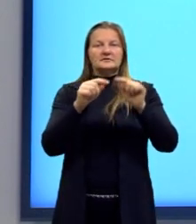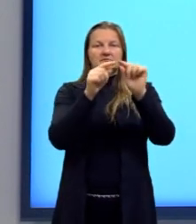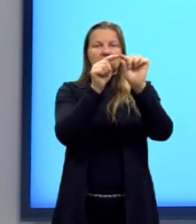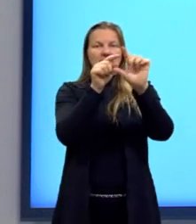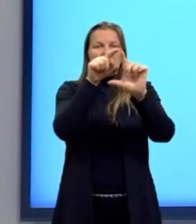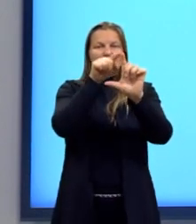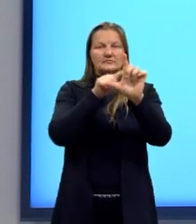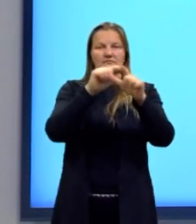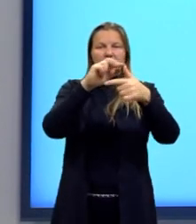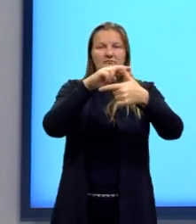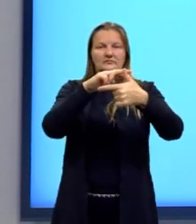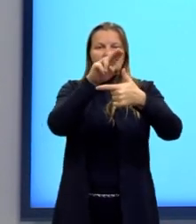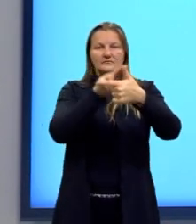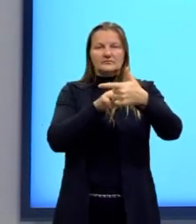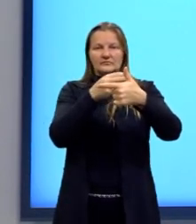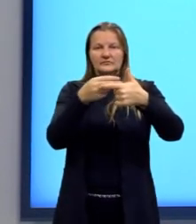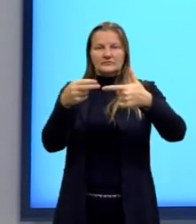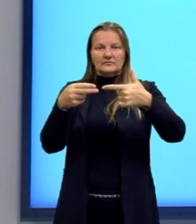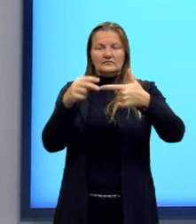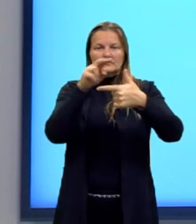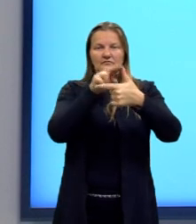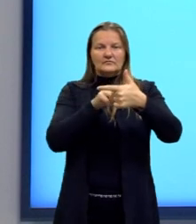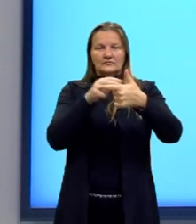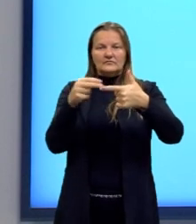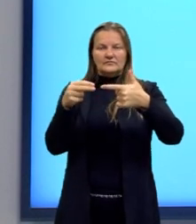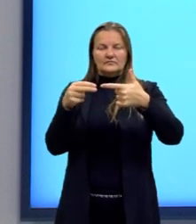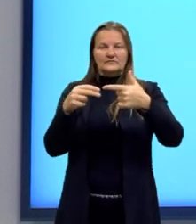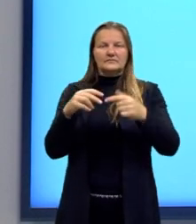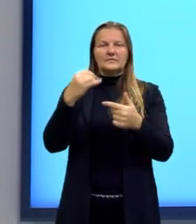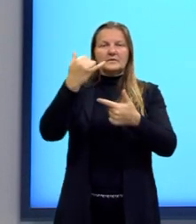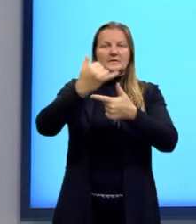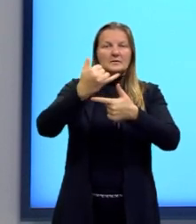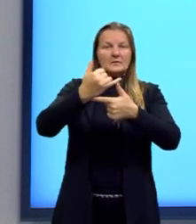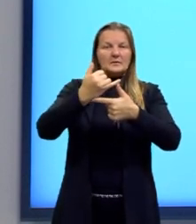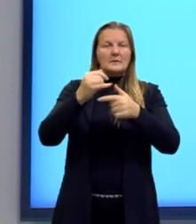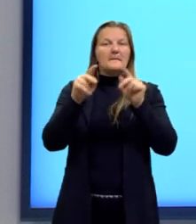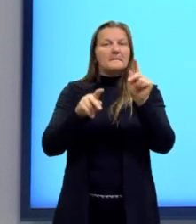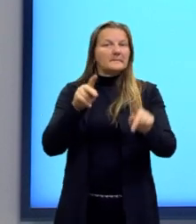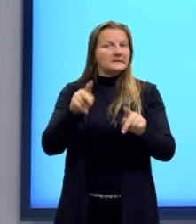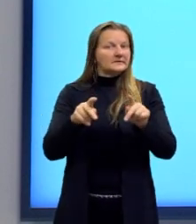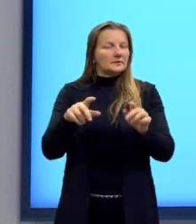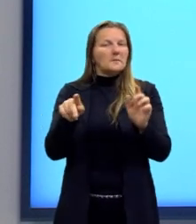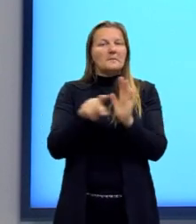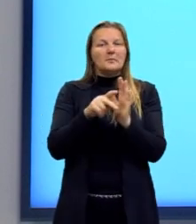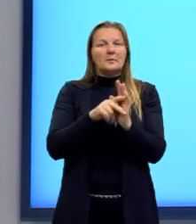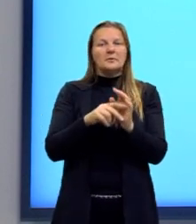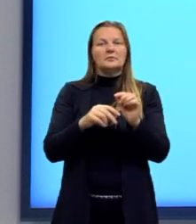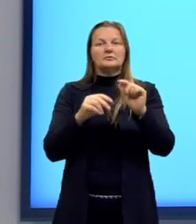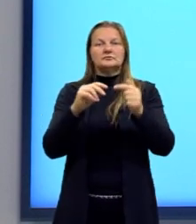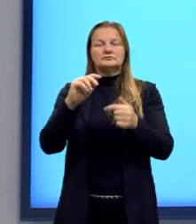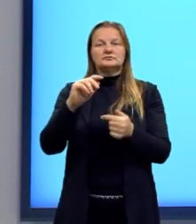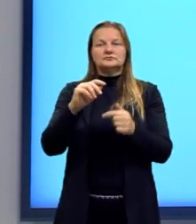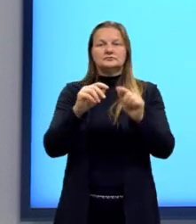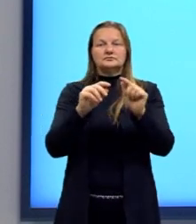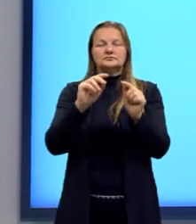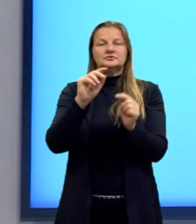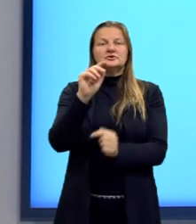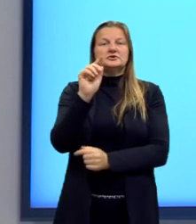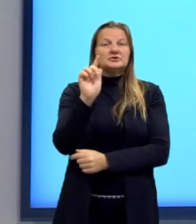seriam altura e raio então no teorema de Pitágoras nós teríamos que a geratriz ao quadrado